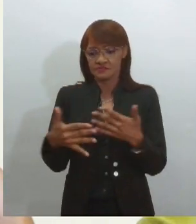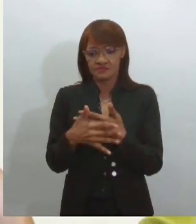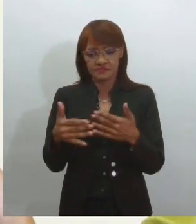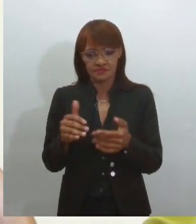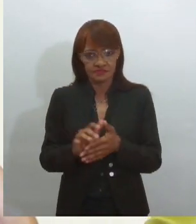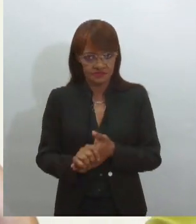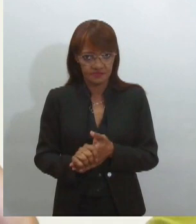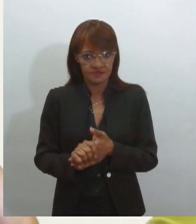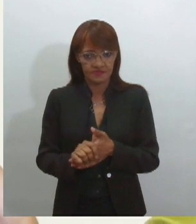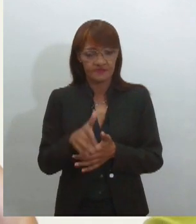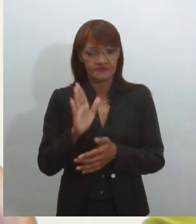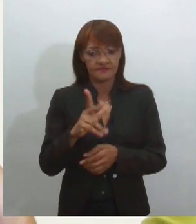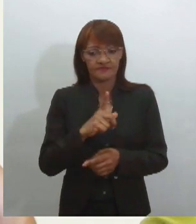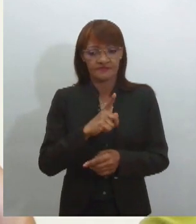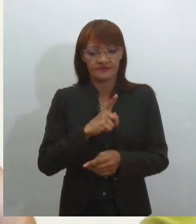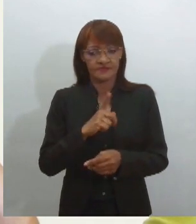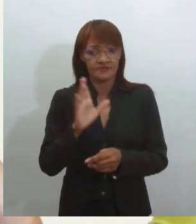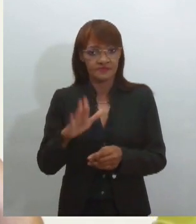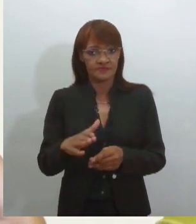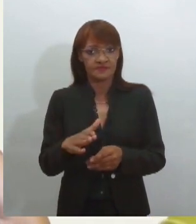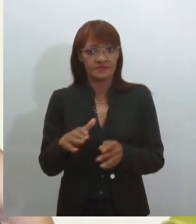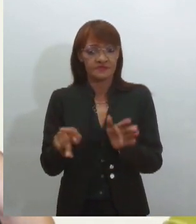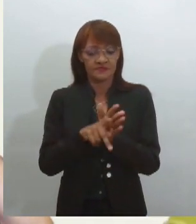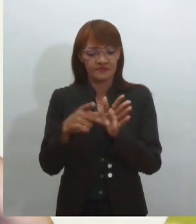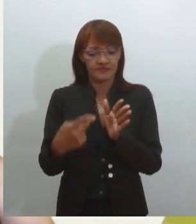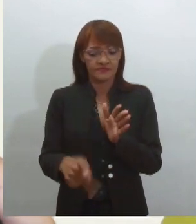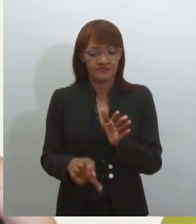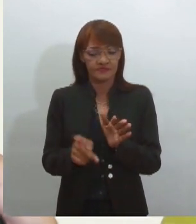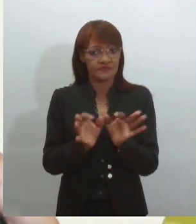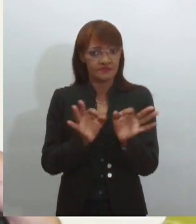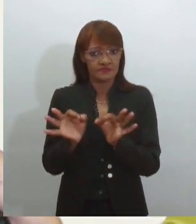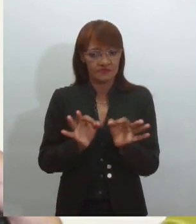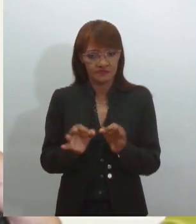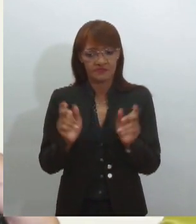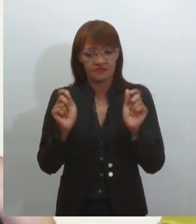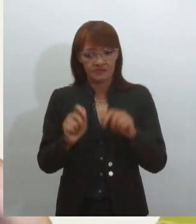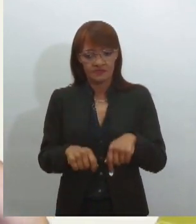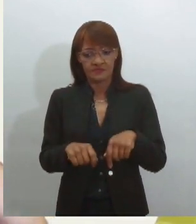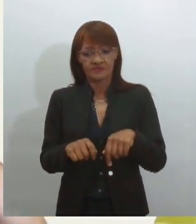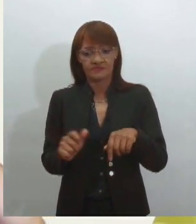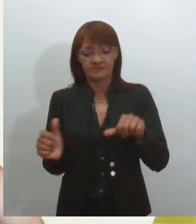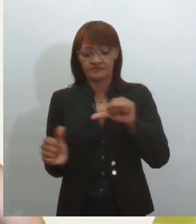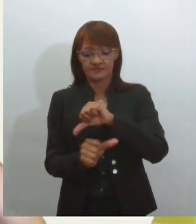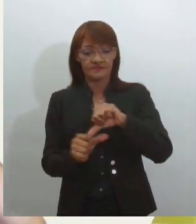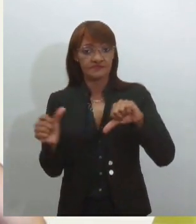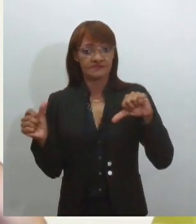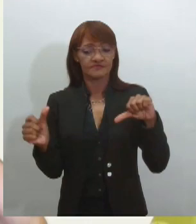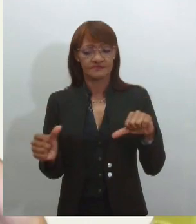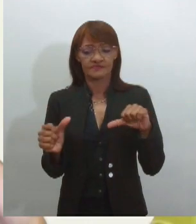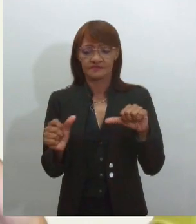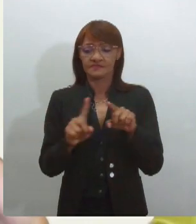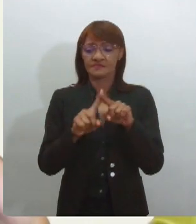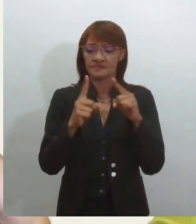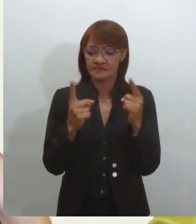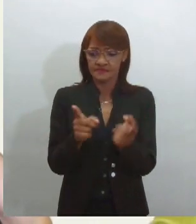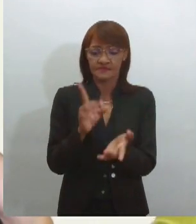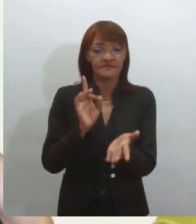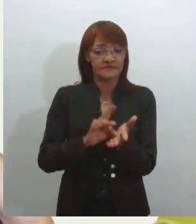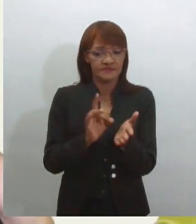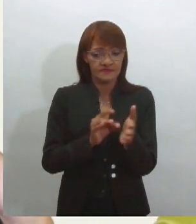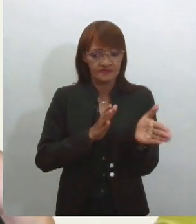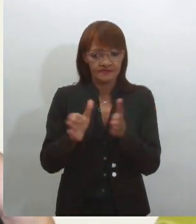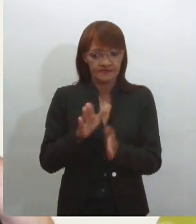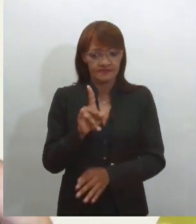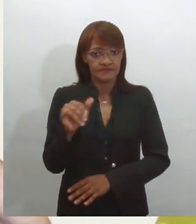seu registro eleitoral dessa forma ele pode fazer a transferência entretanto temos realmente o prazo de 8 de Maio que é o